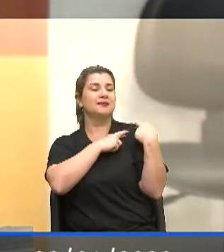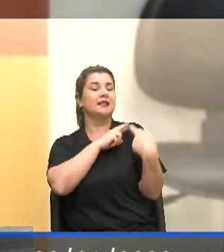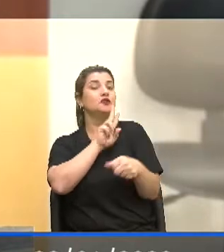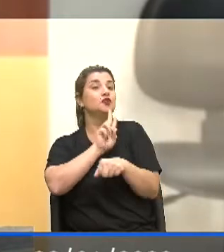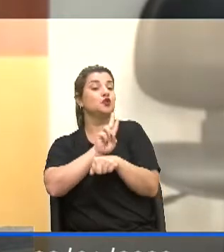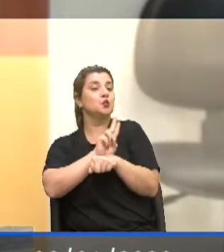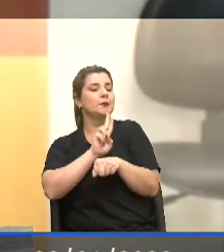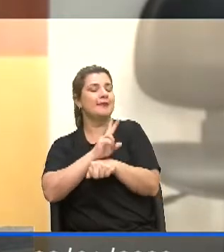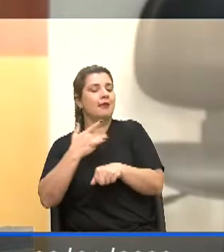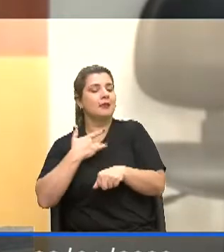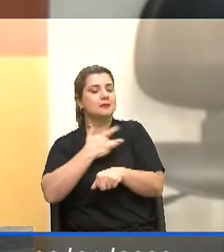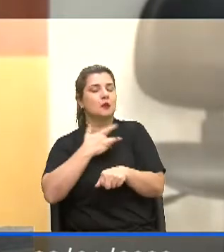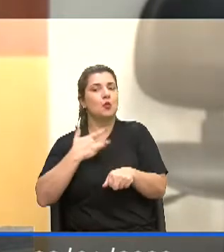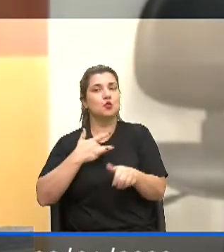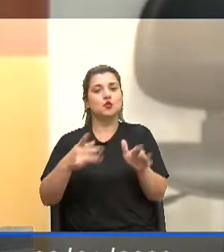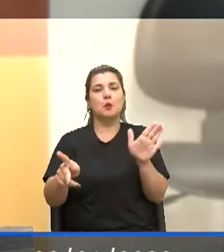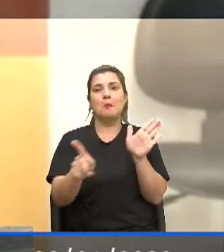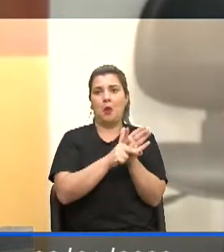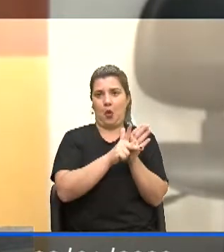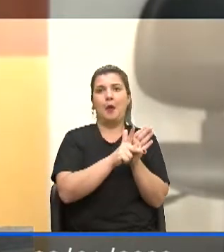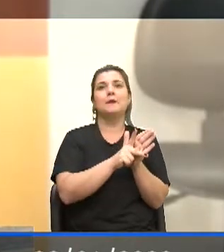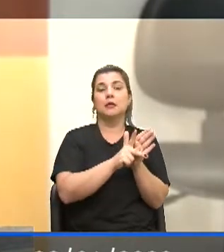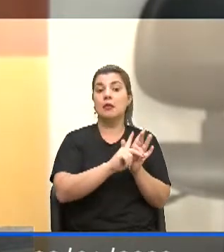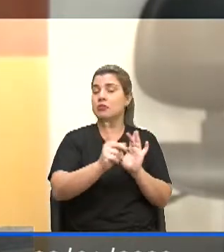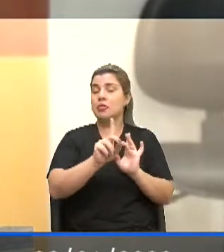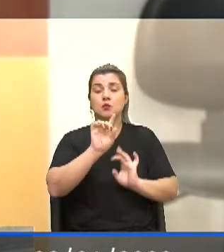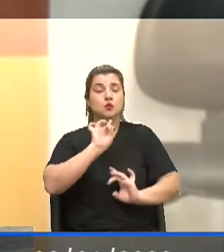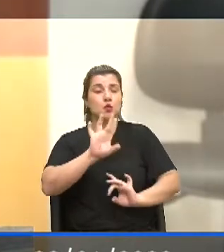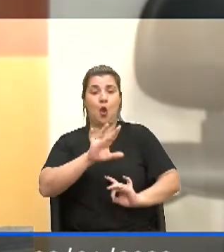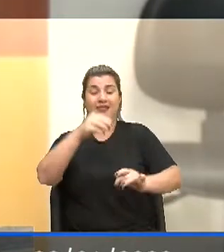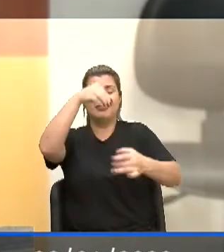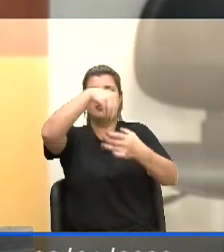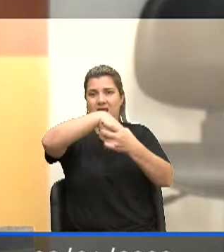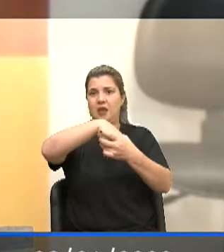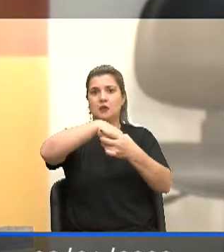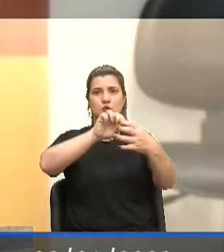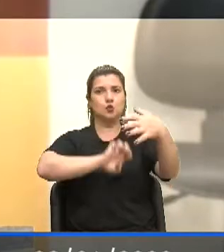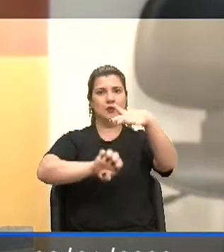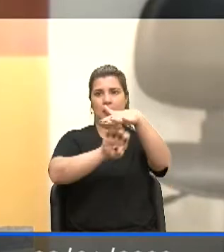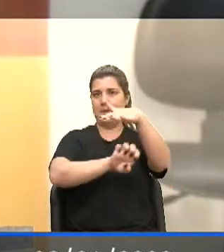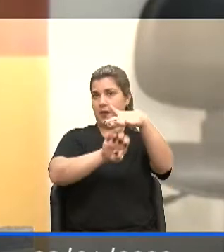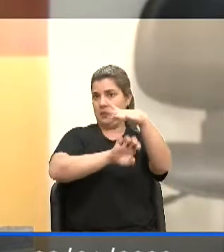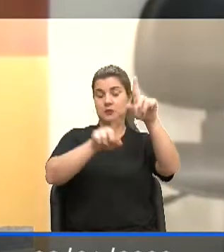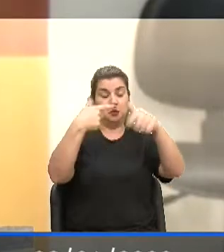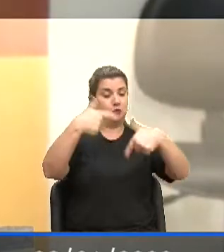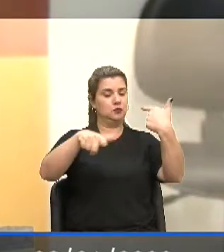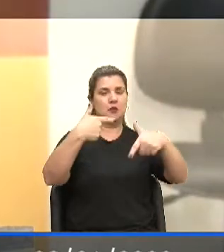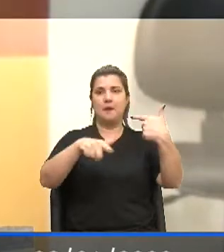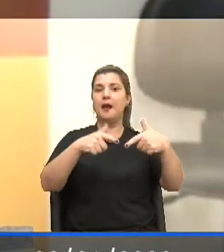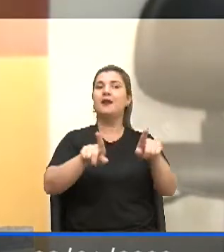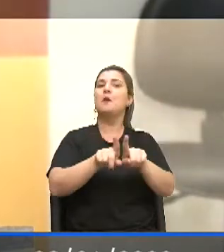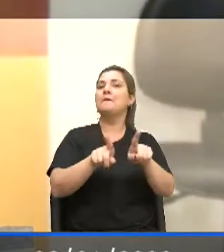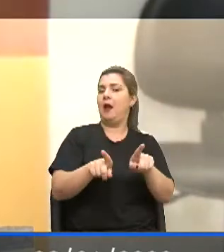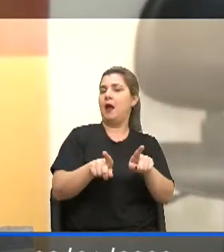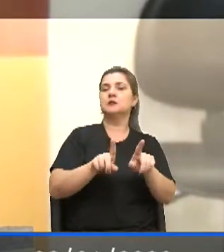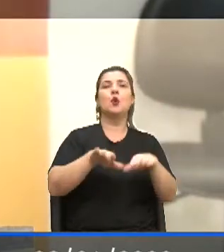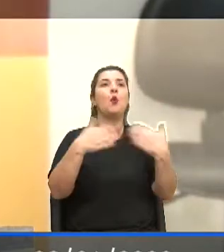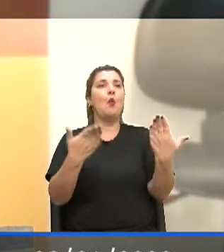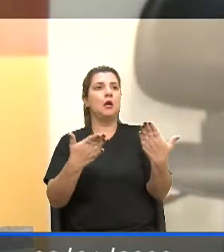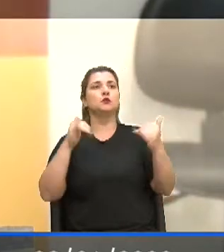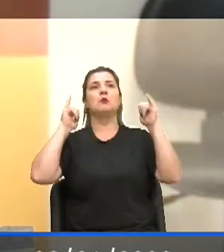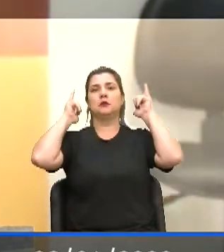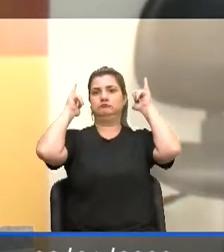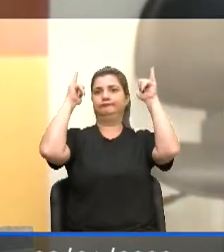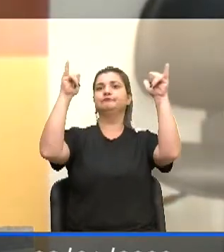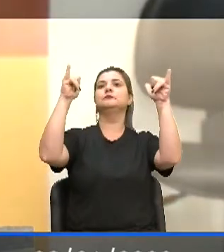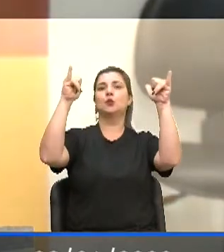sua saúde, não só dentro da empresa, como quando ele sai, quando ele pega o transporte, quando ele volta para